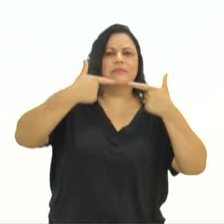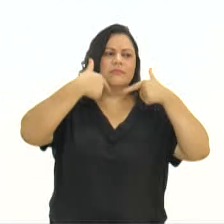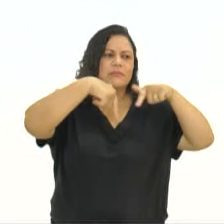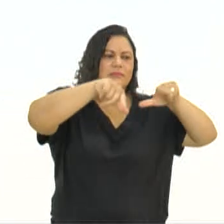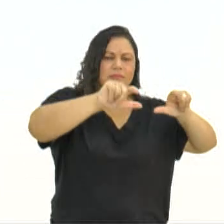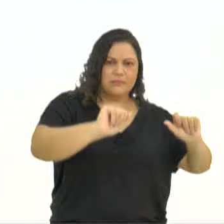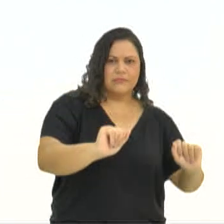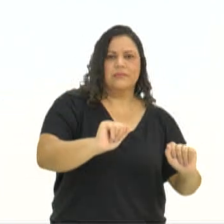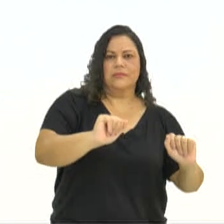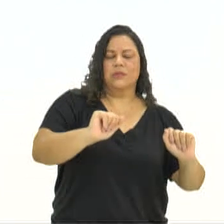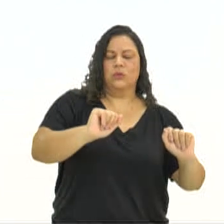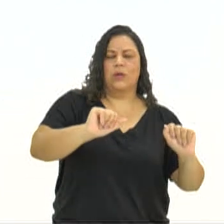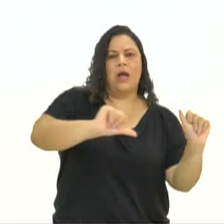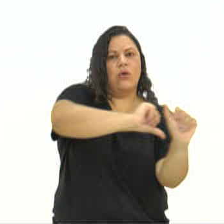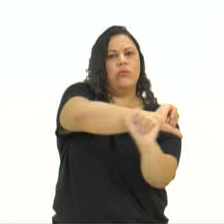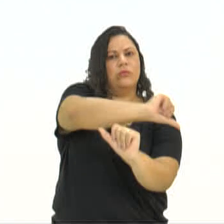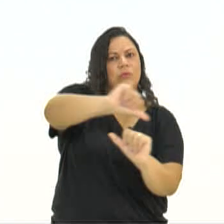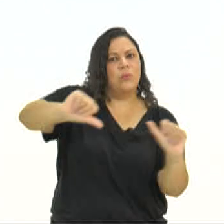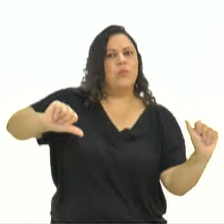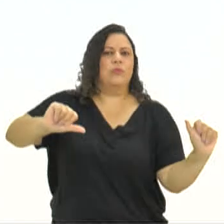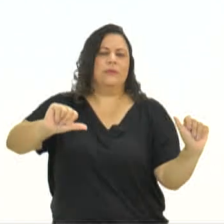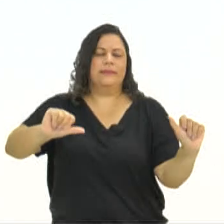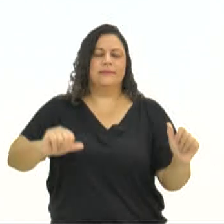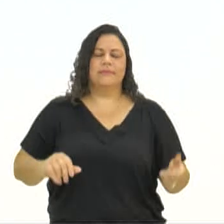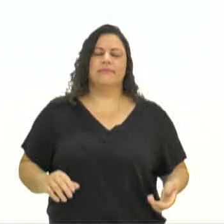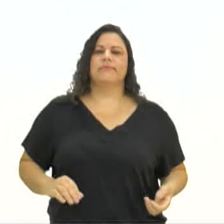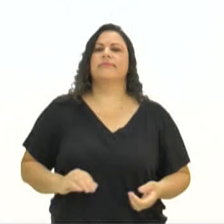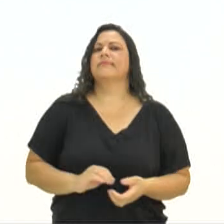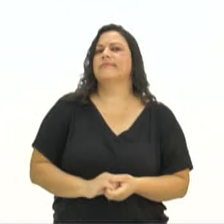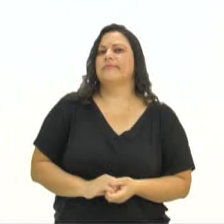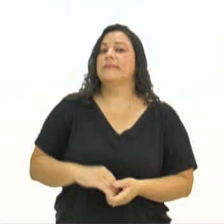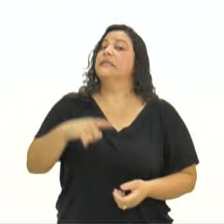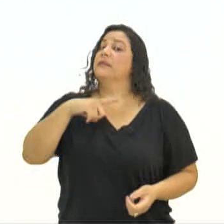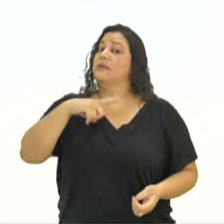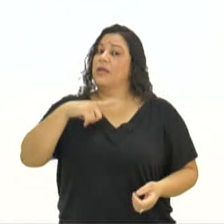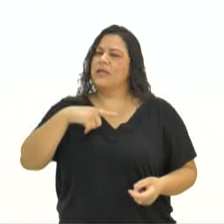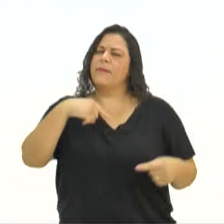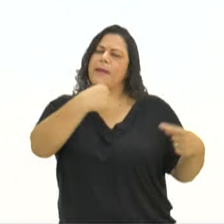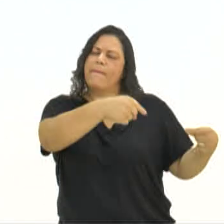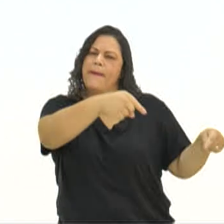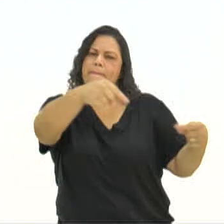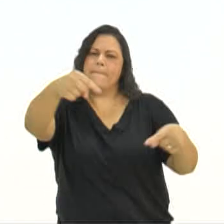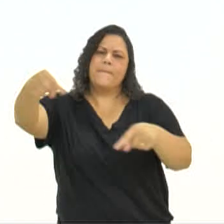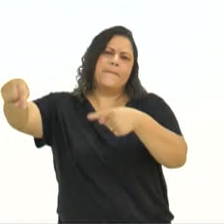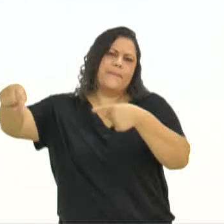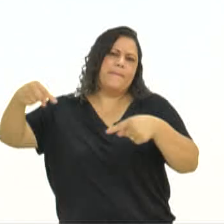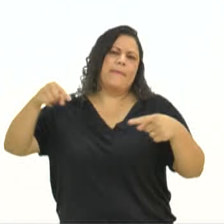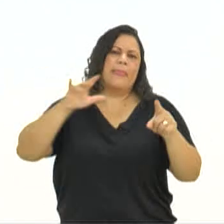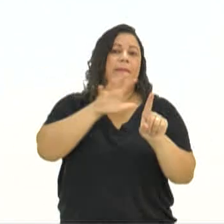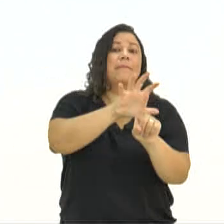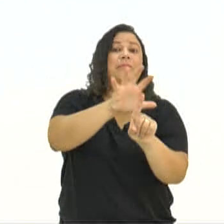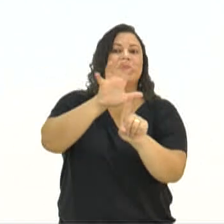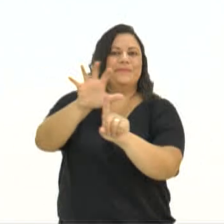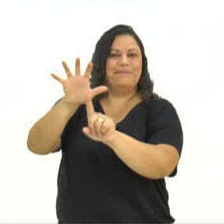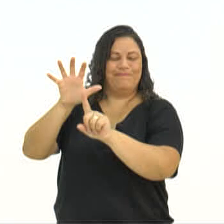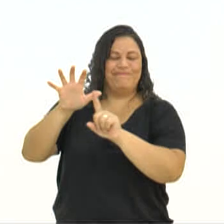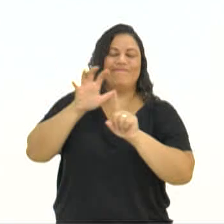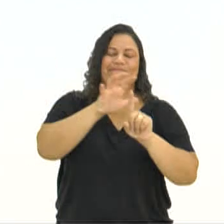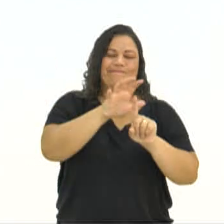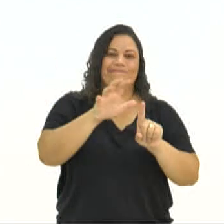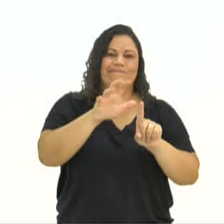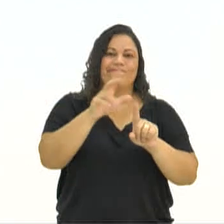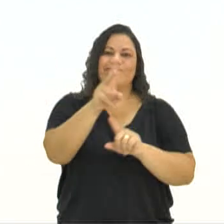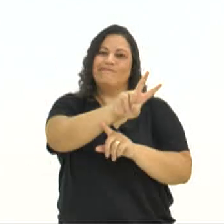pode acontecer, né? Então, também existe um eterno debate entre a influência que tem nessas duas